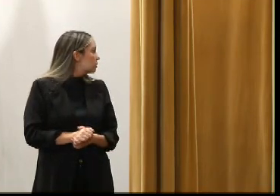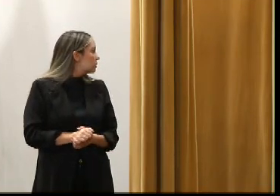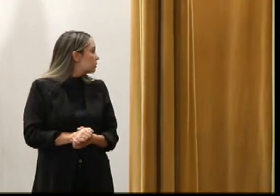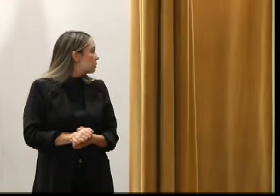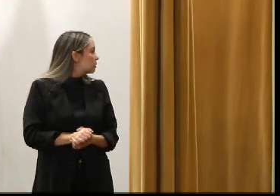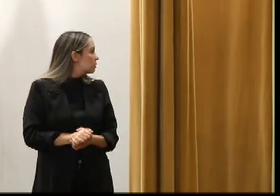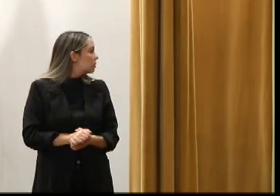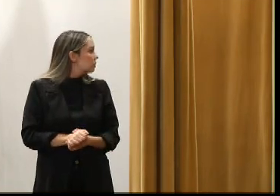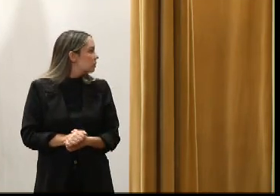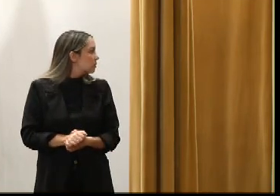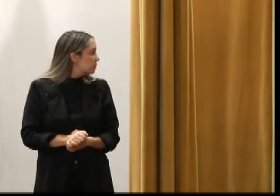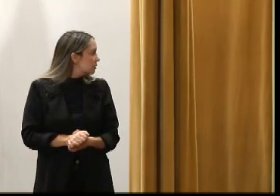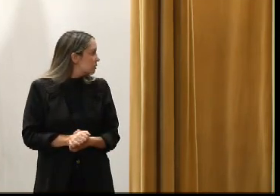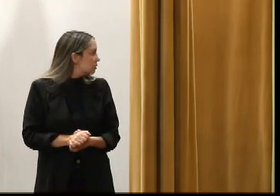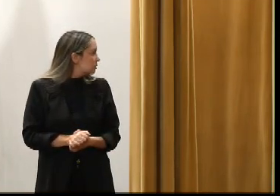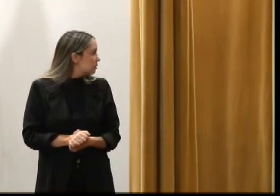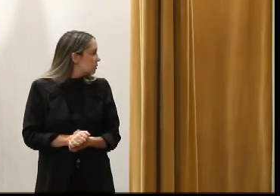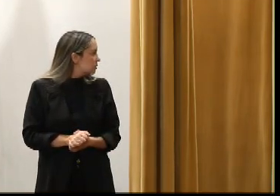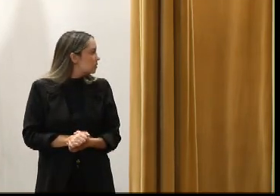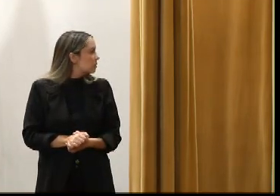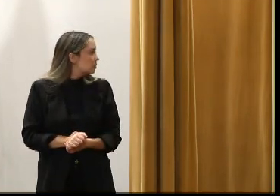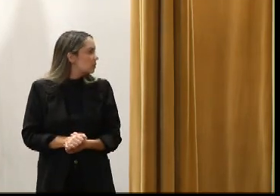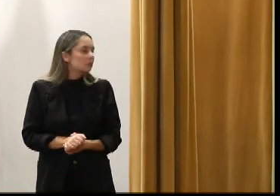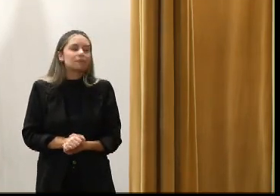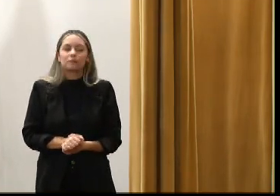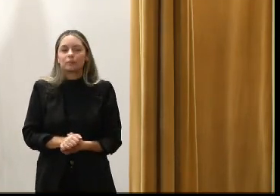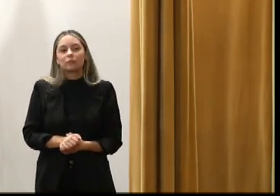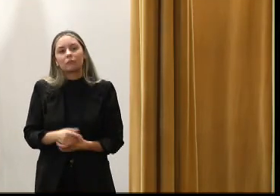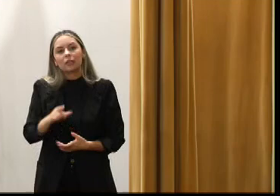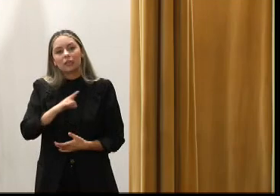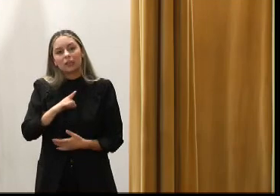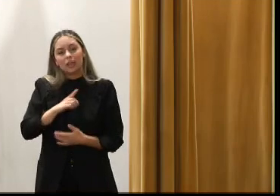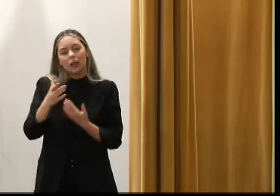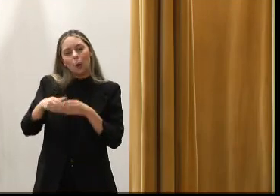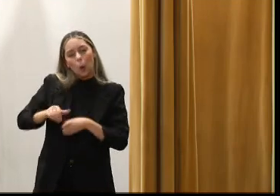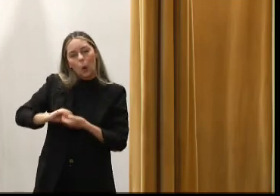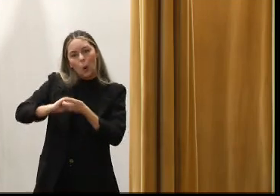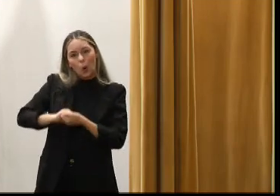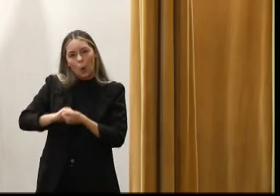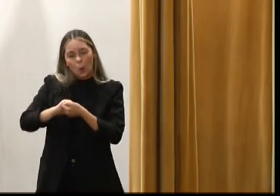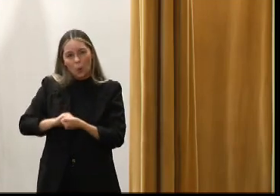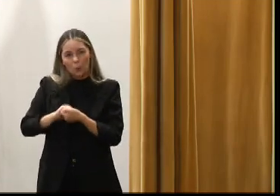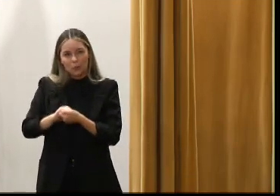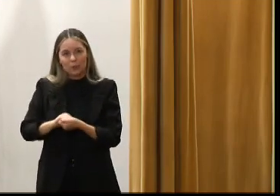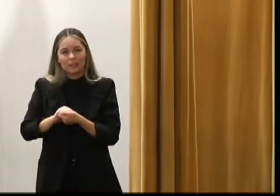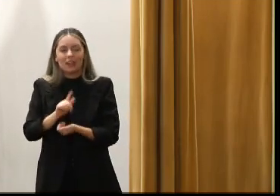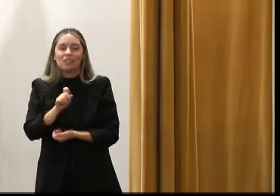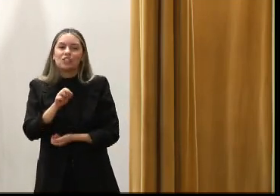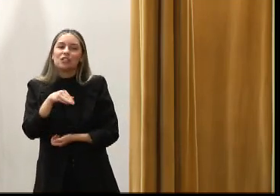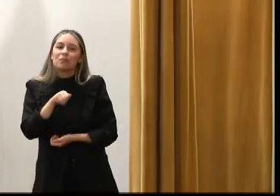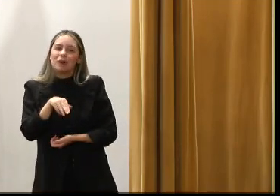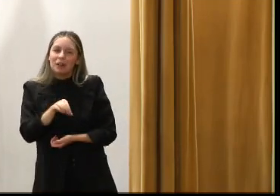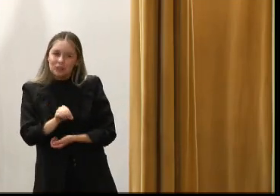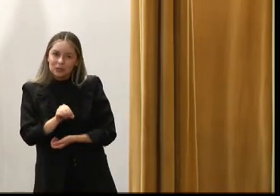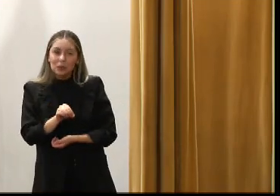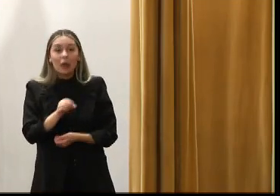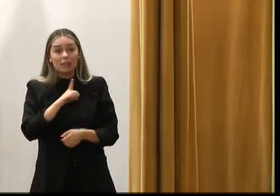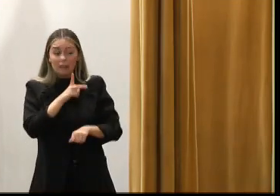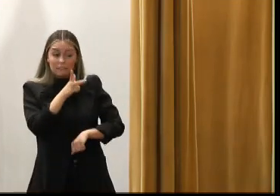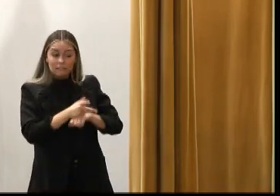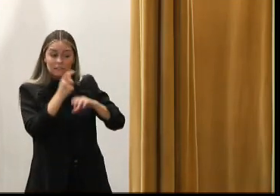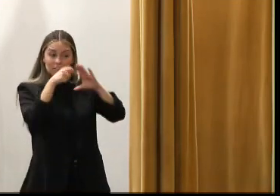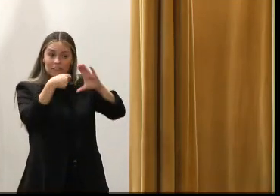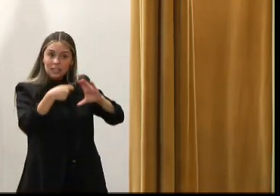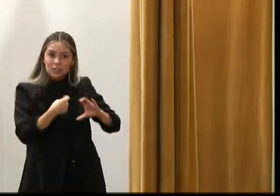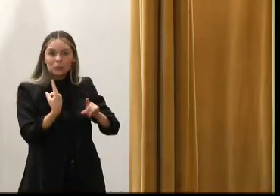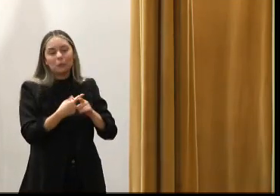Vamos acompanhar neste momento a saudação do secretário do Meio Ambiente, Urbanismo e Sustentabilidade, Germano Brem, por vídeo, já que ele